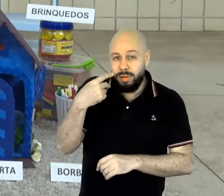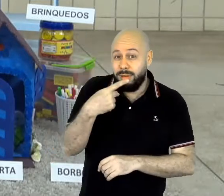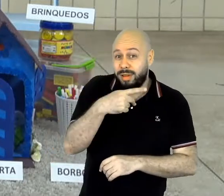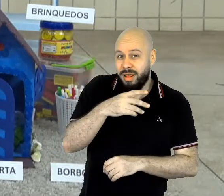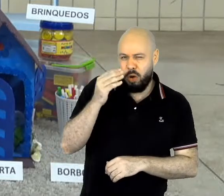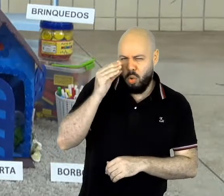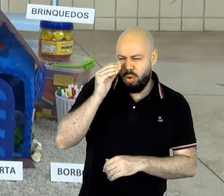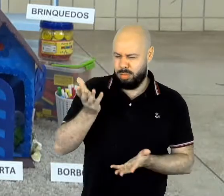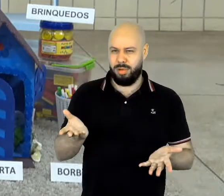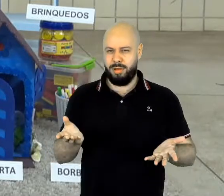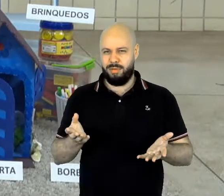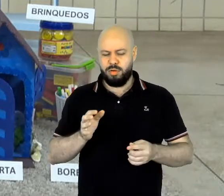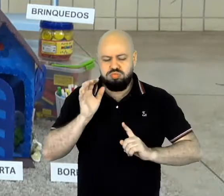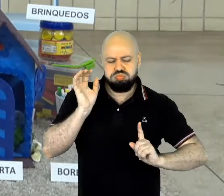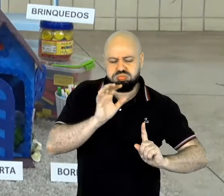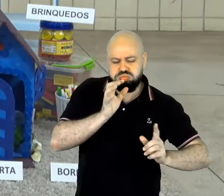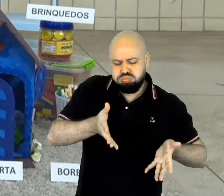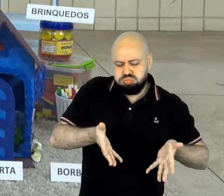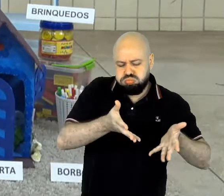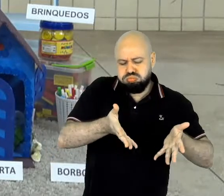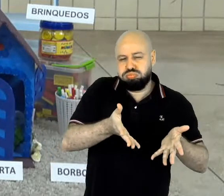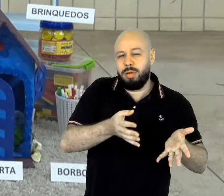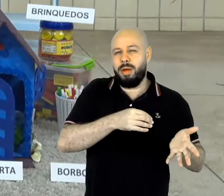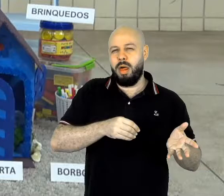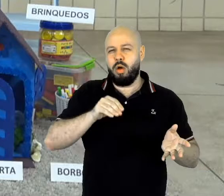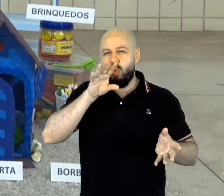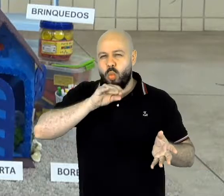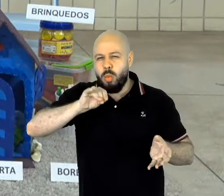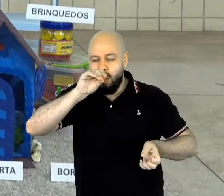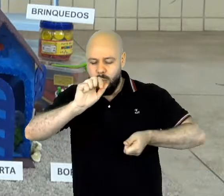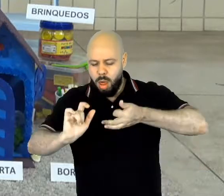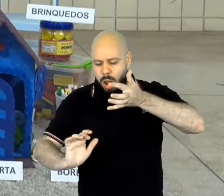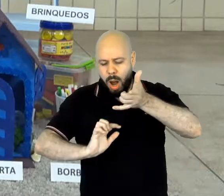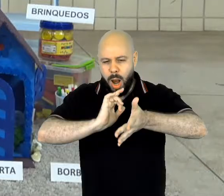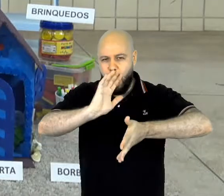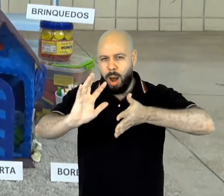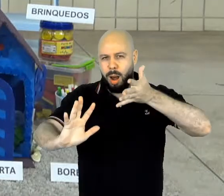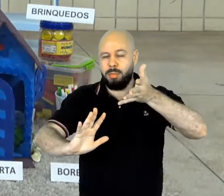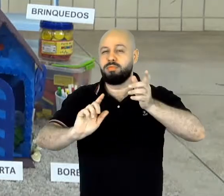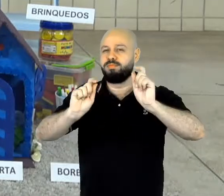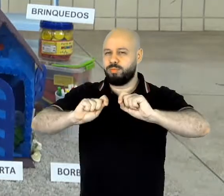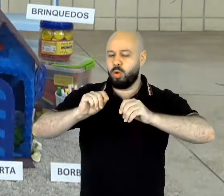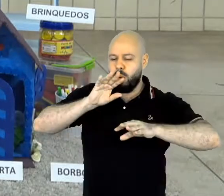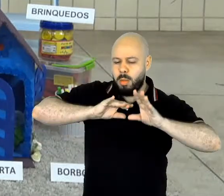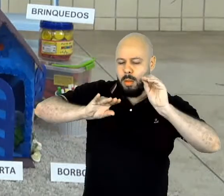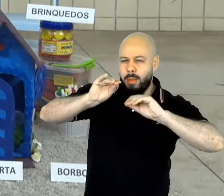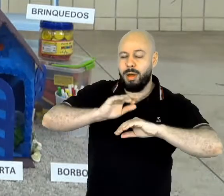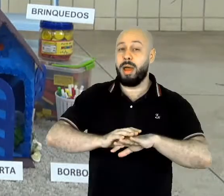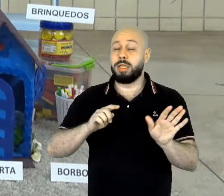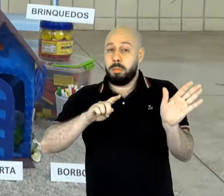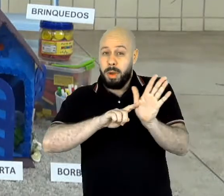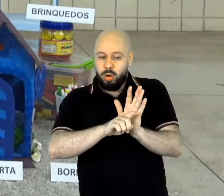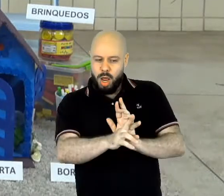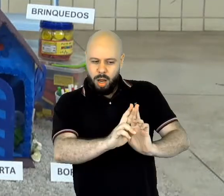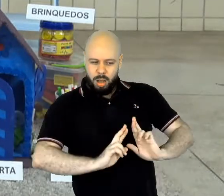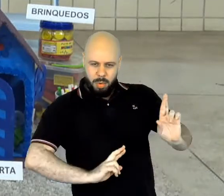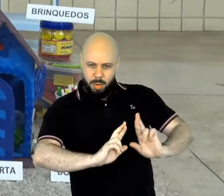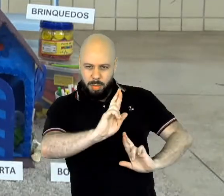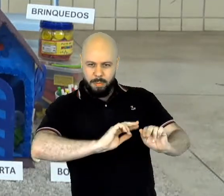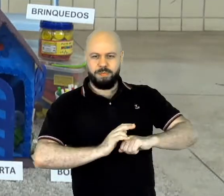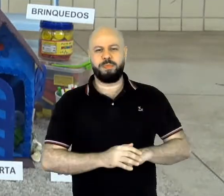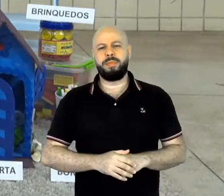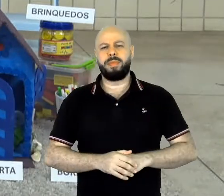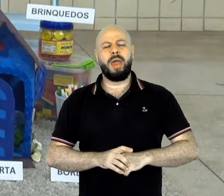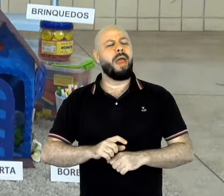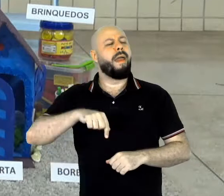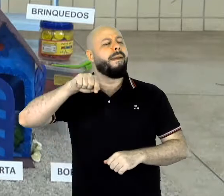também aguçar e trabalhar a oralidade da sua criança, você pode estar fazendo algumas perguntas. Por exemplo, quem é